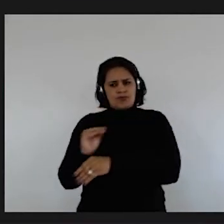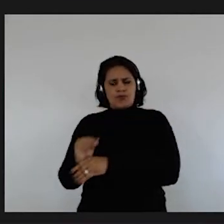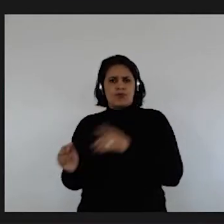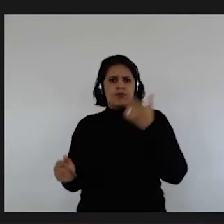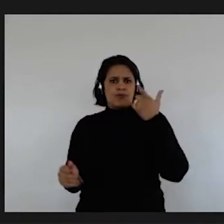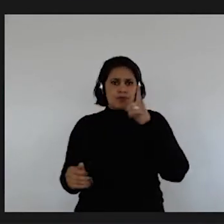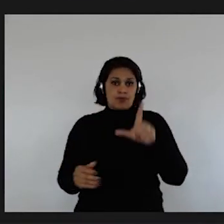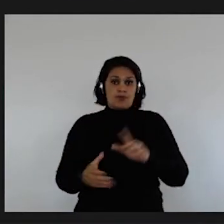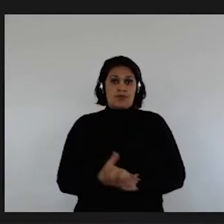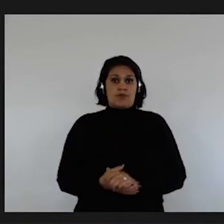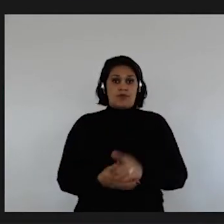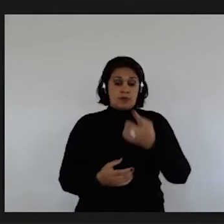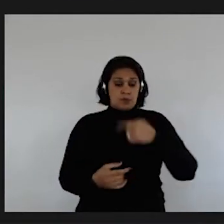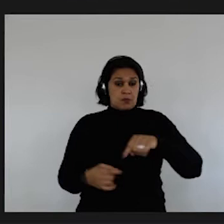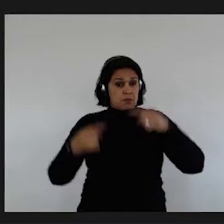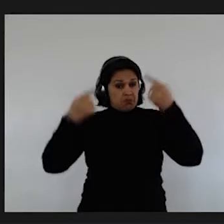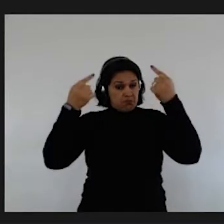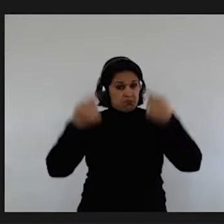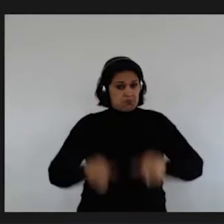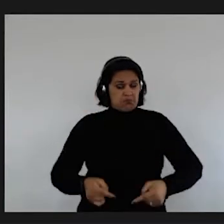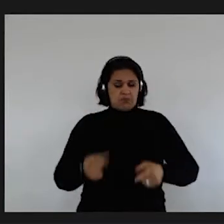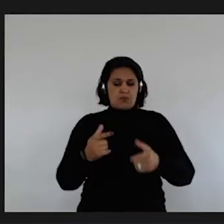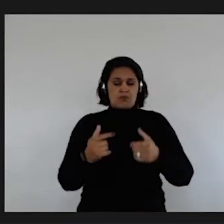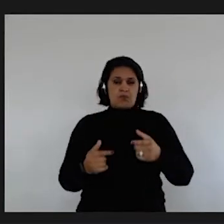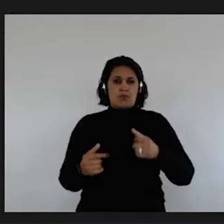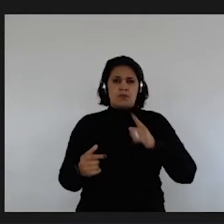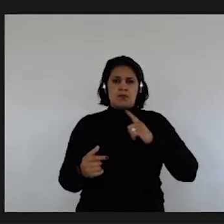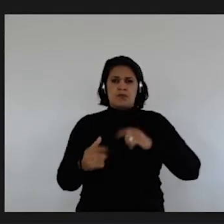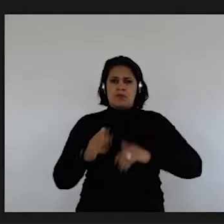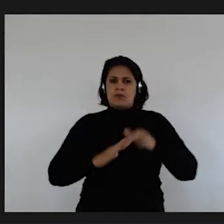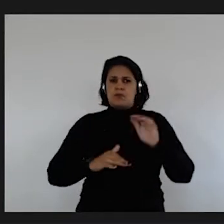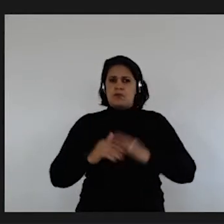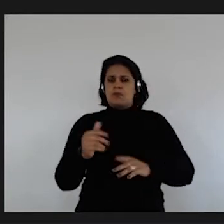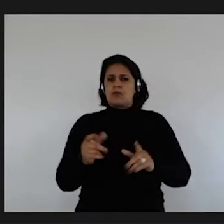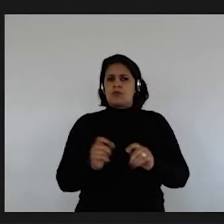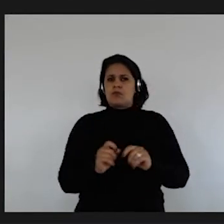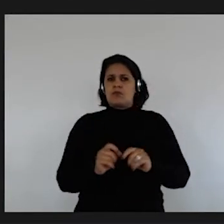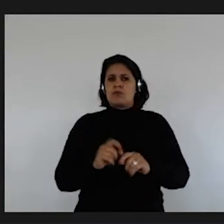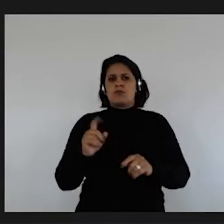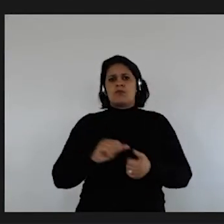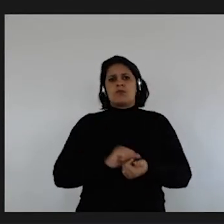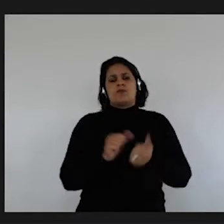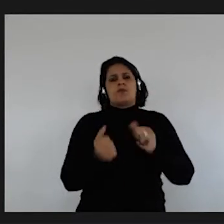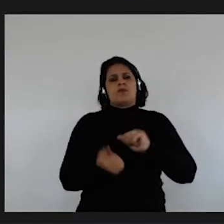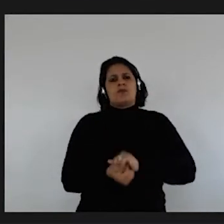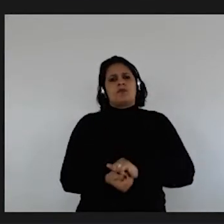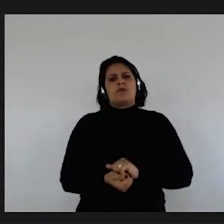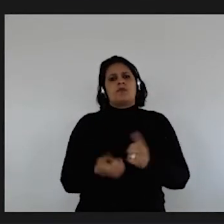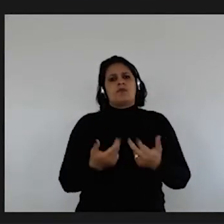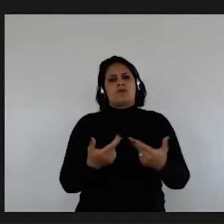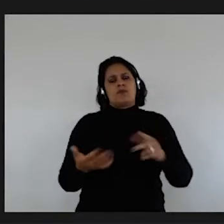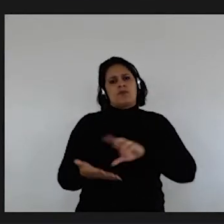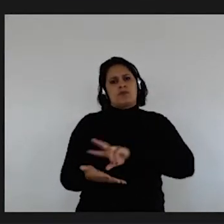A nossa competitividade, a capacidade de improvisação, se adequando às situações as mais diversas, nos permitem superar